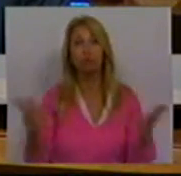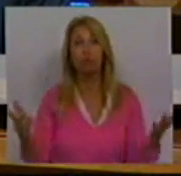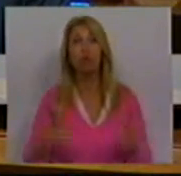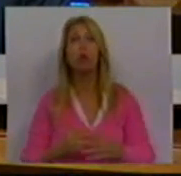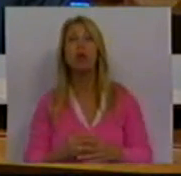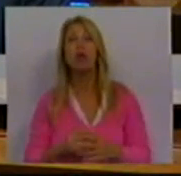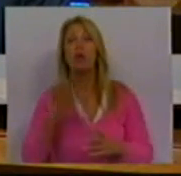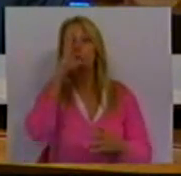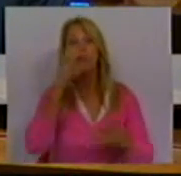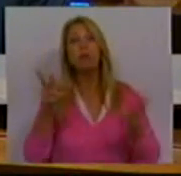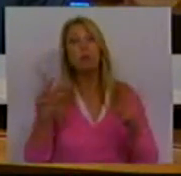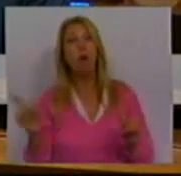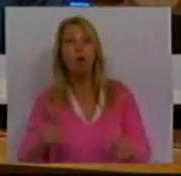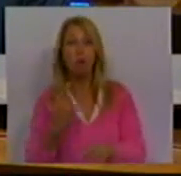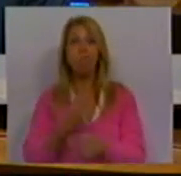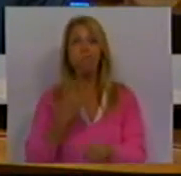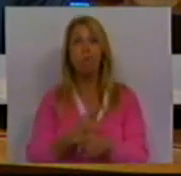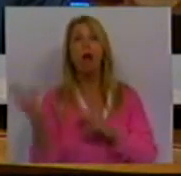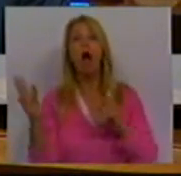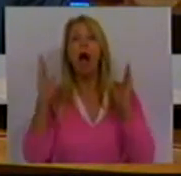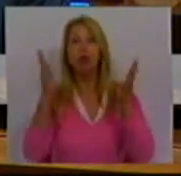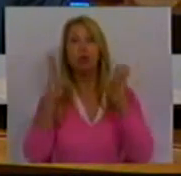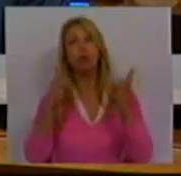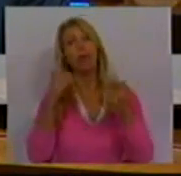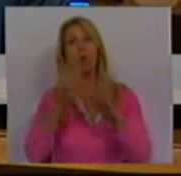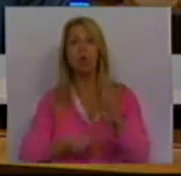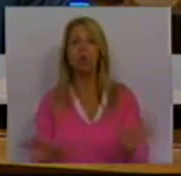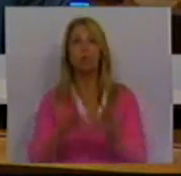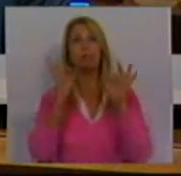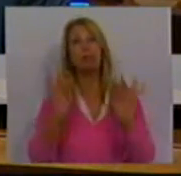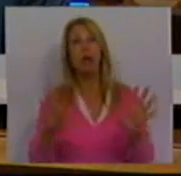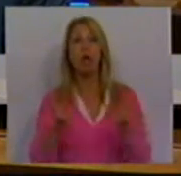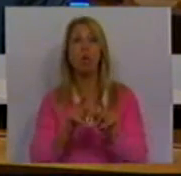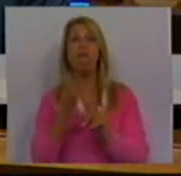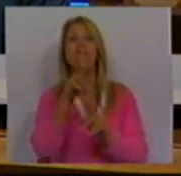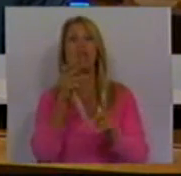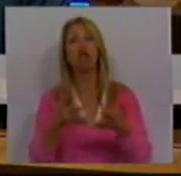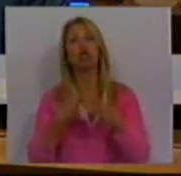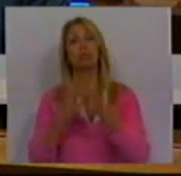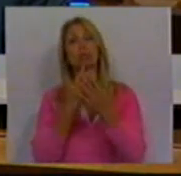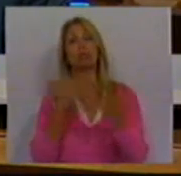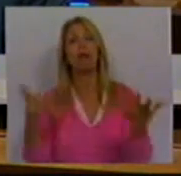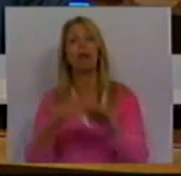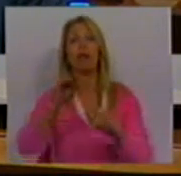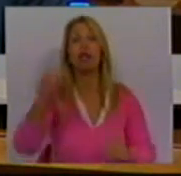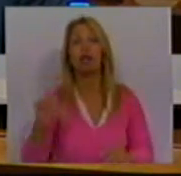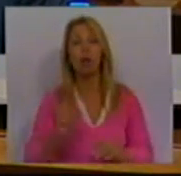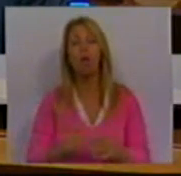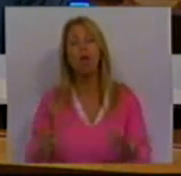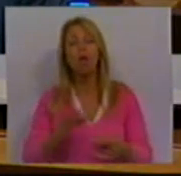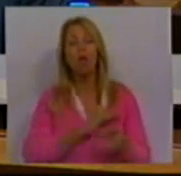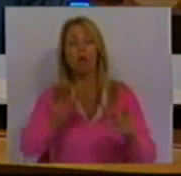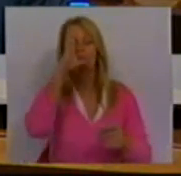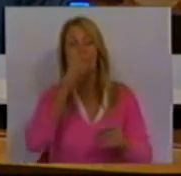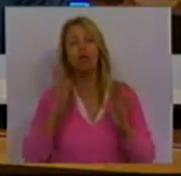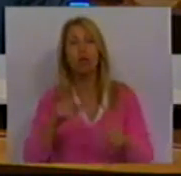disposição de manter a autoestrada nas suas condições originais, consagrando-se assim como via estruturante para a região? É que, Sr. Ministro, neste debate já aqui